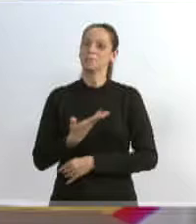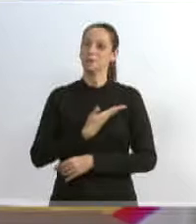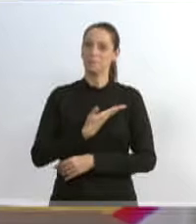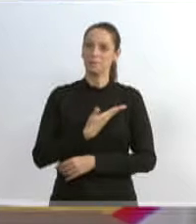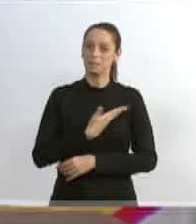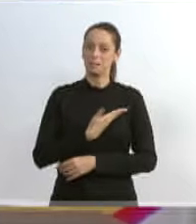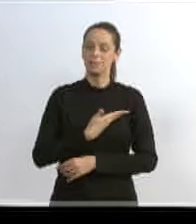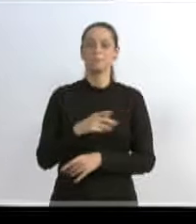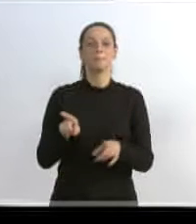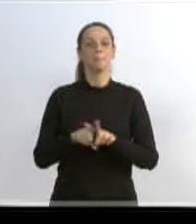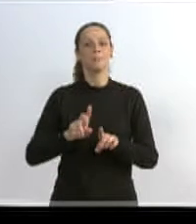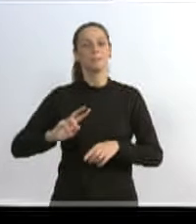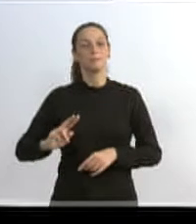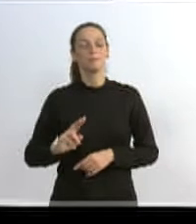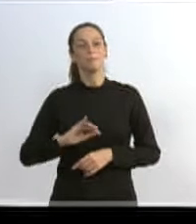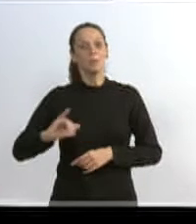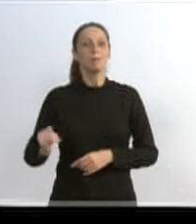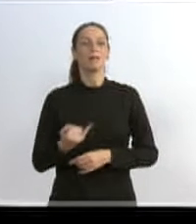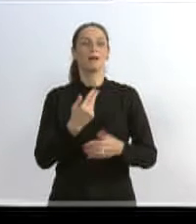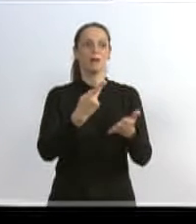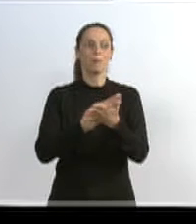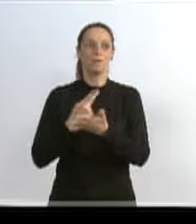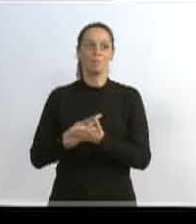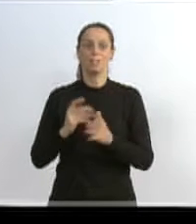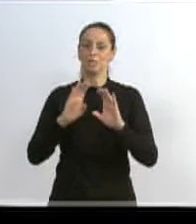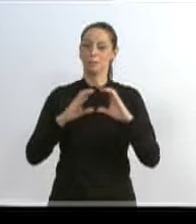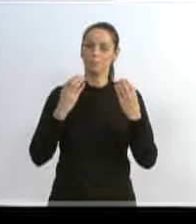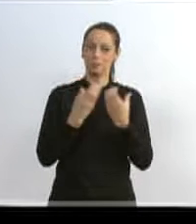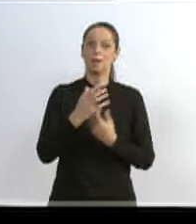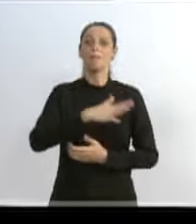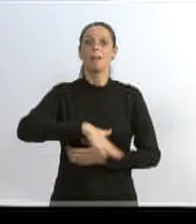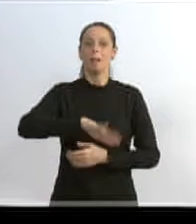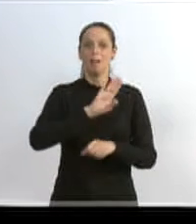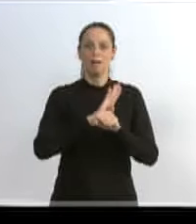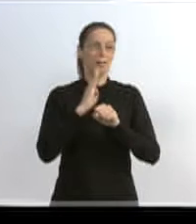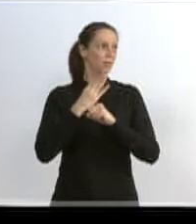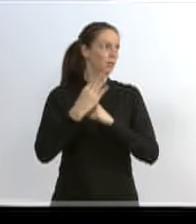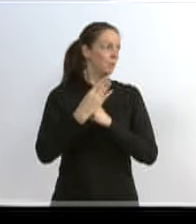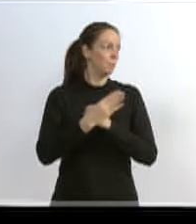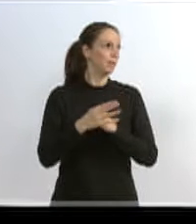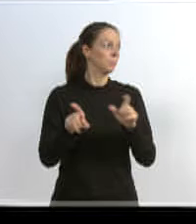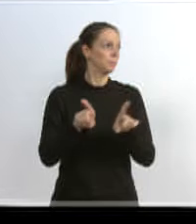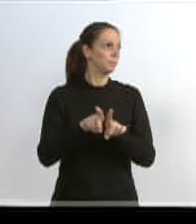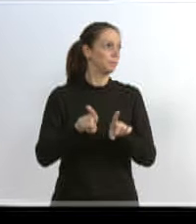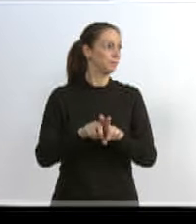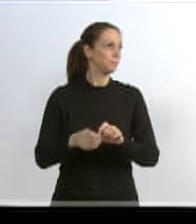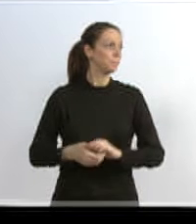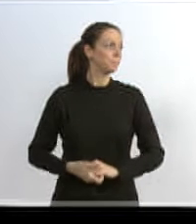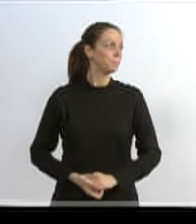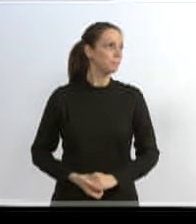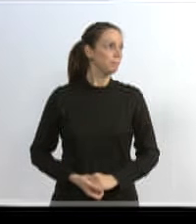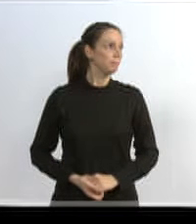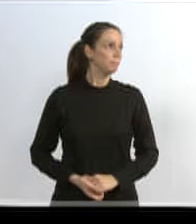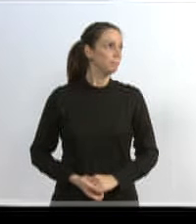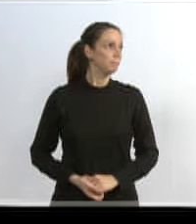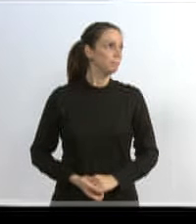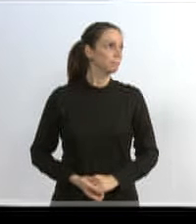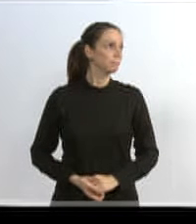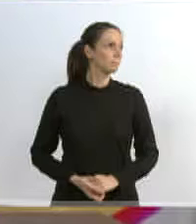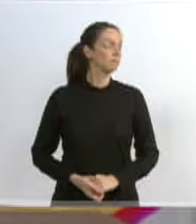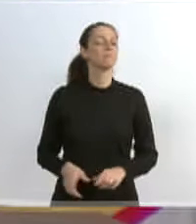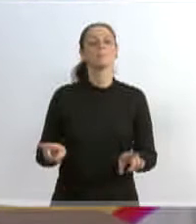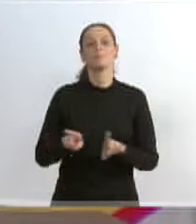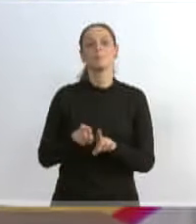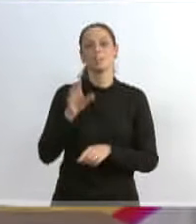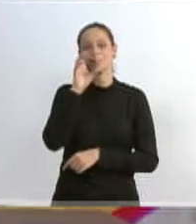prestigiar os eventos dessa comunidade e deste bairro também estão também tivemos na um evento festivo também